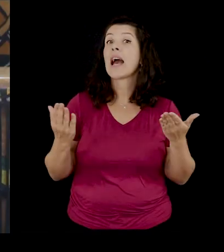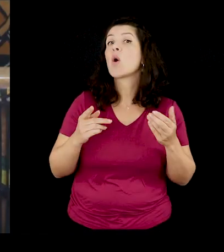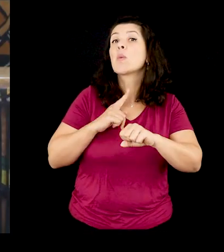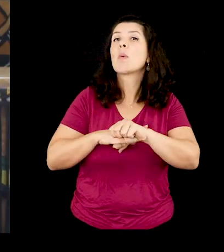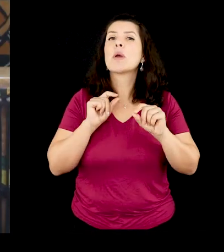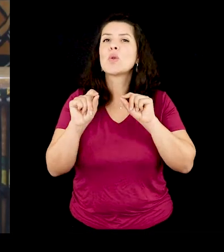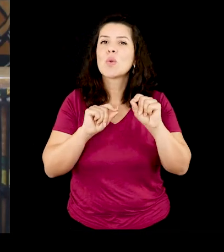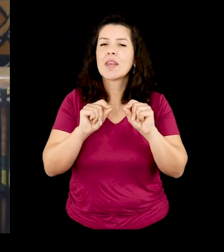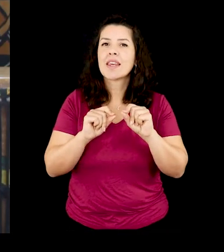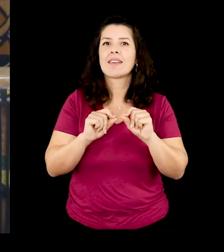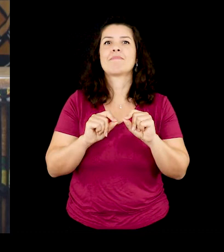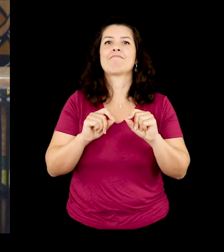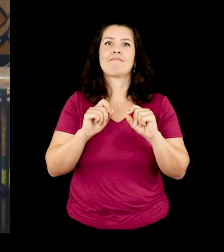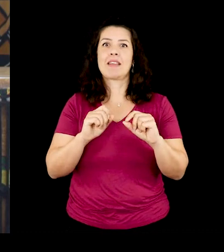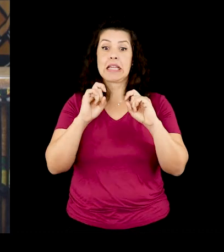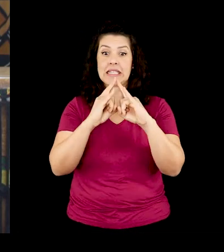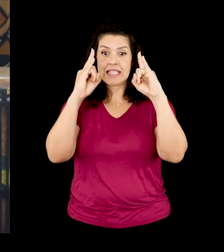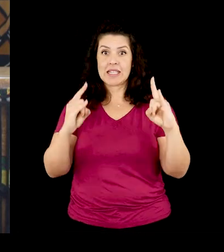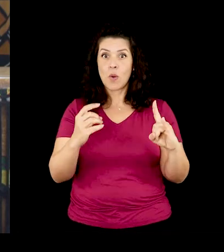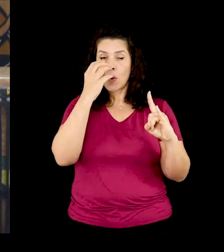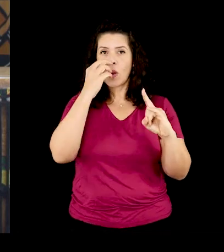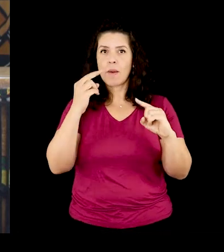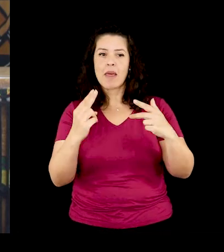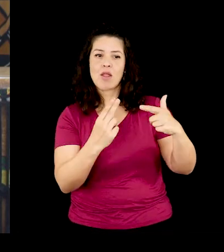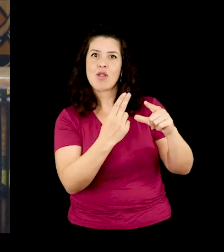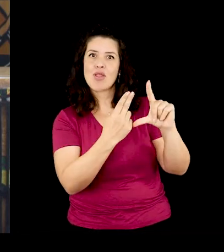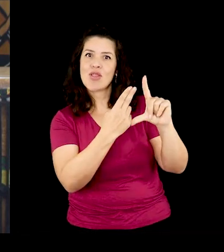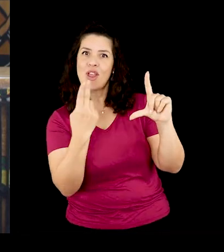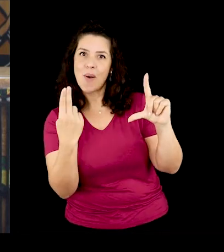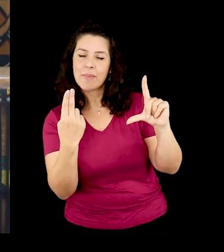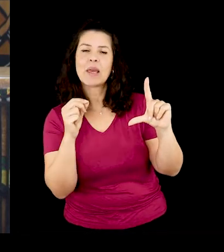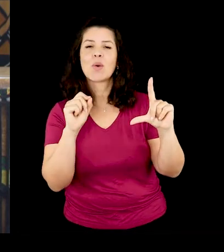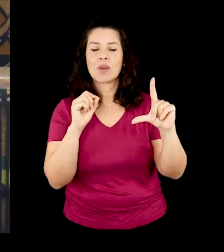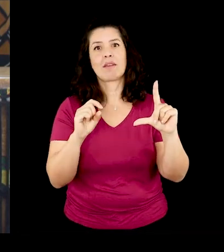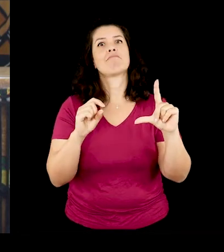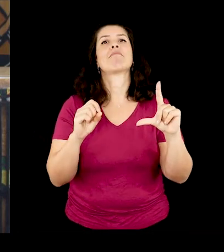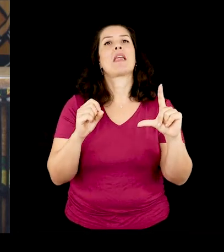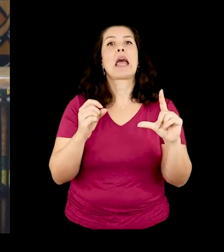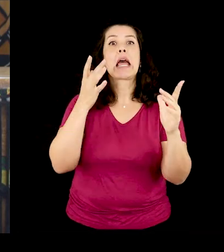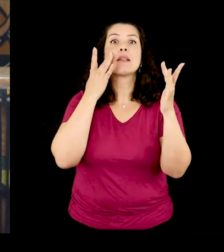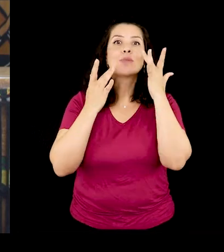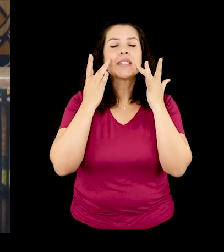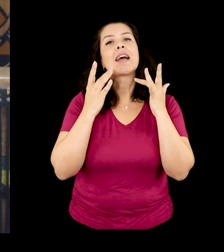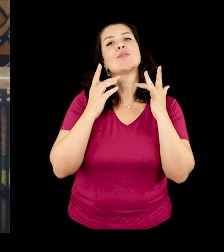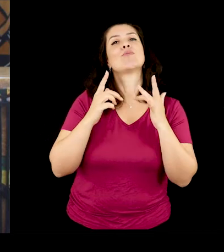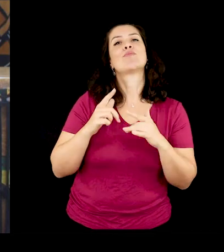Agora chegou a hora de dar o nome para o nosso circo. Liruê Circo Teatro.